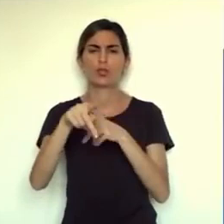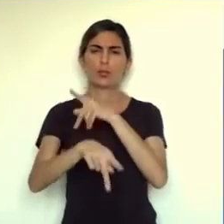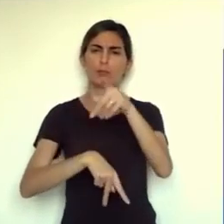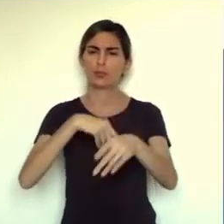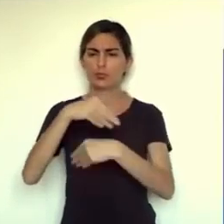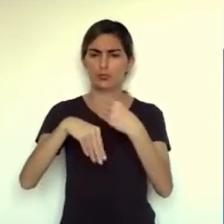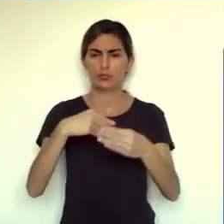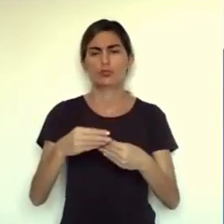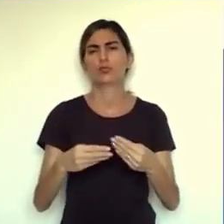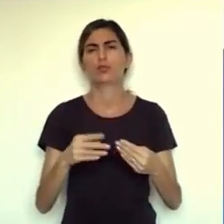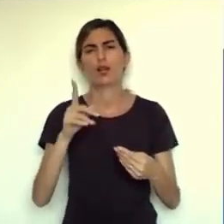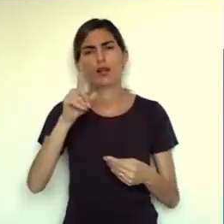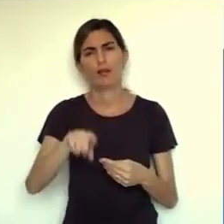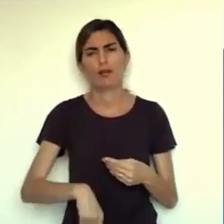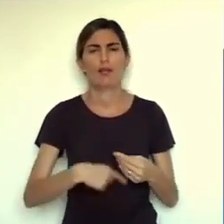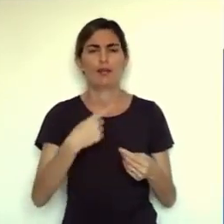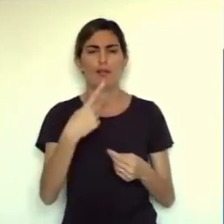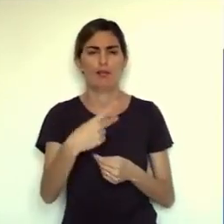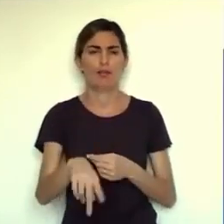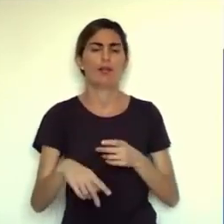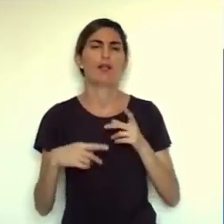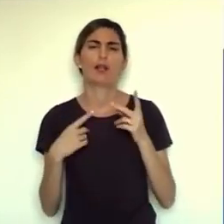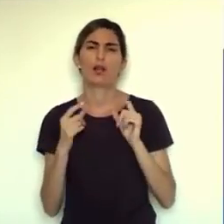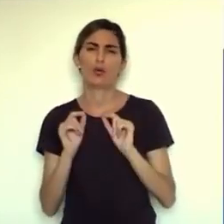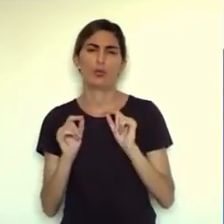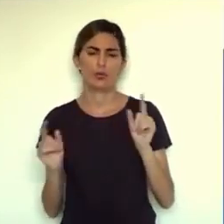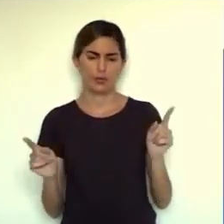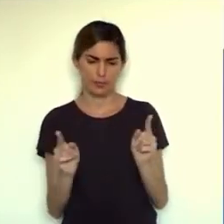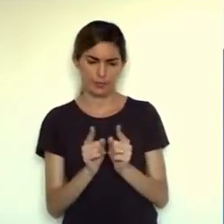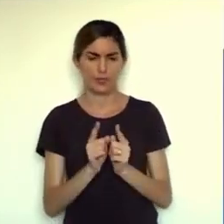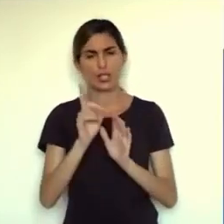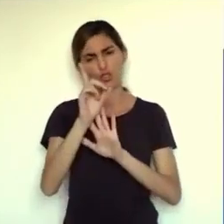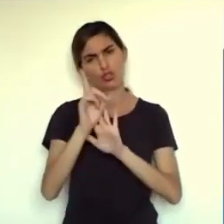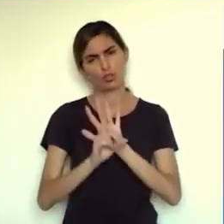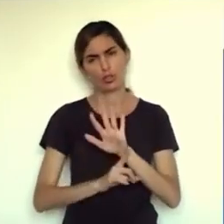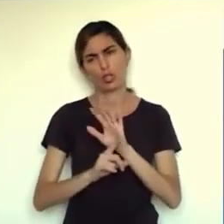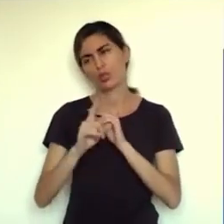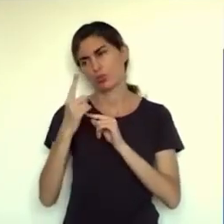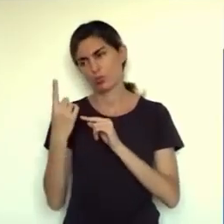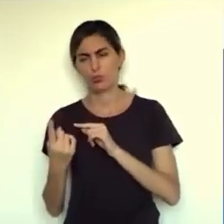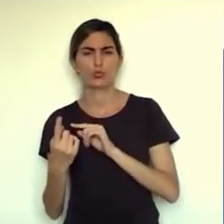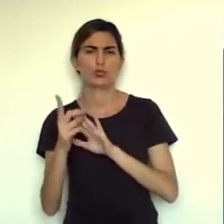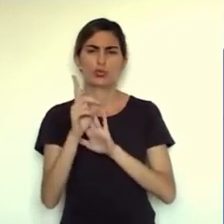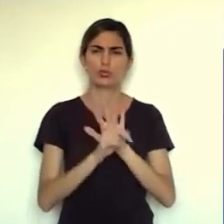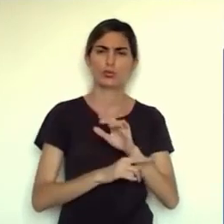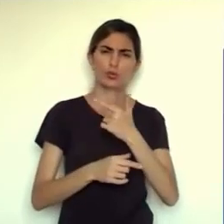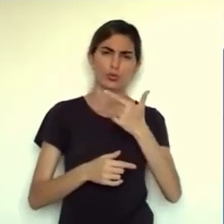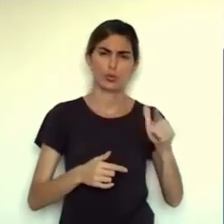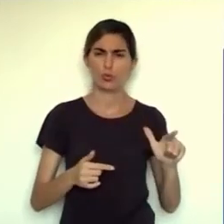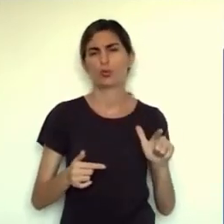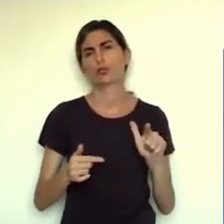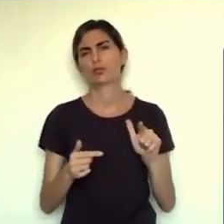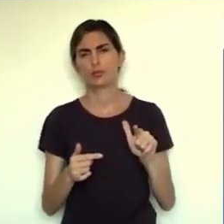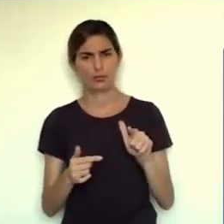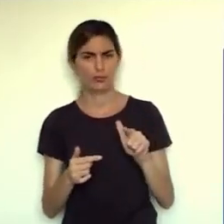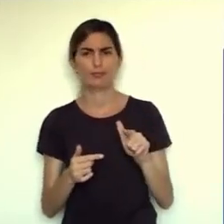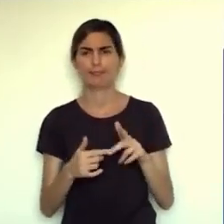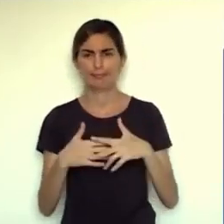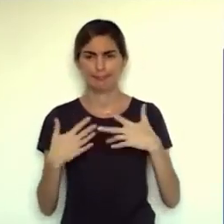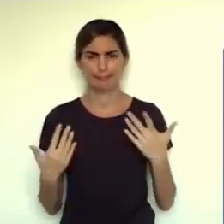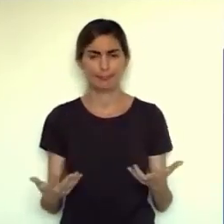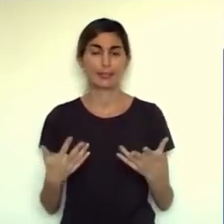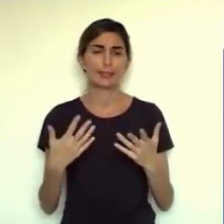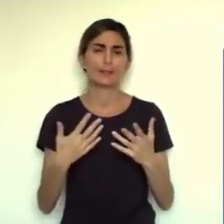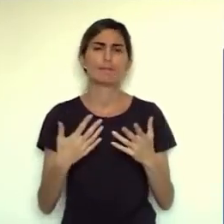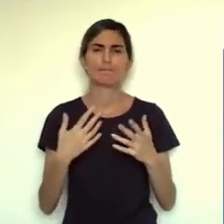miscigenada, é uma população que ela restringe direitos de uns, né, e exacerba